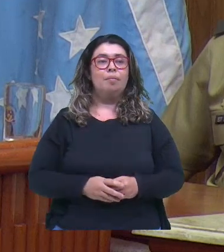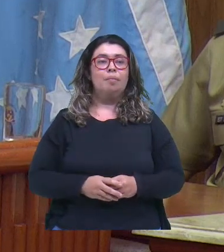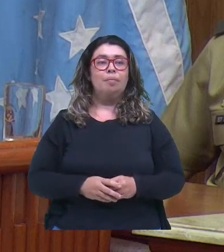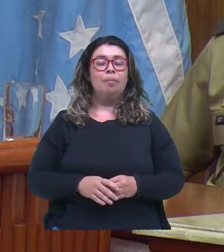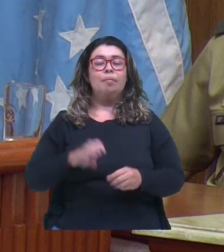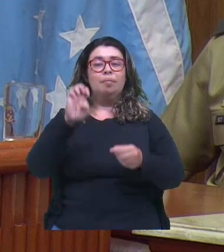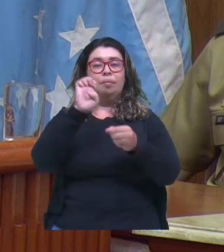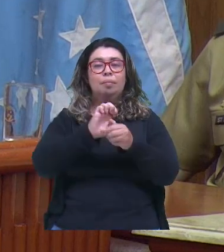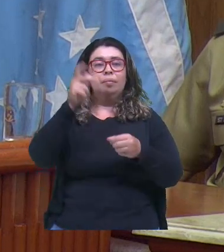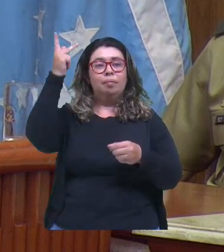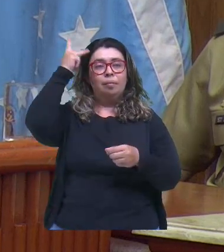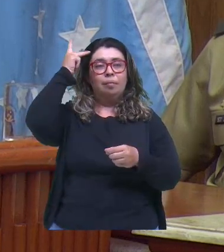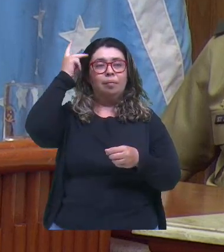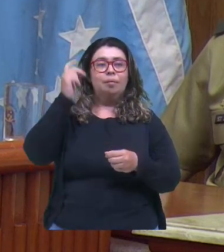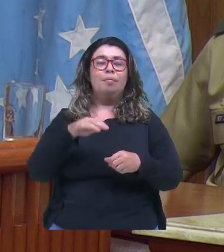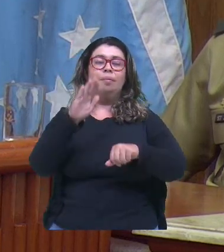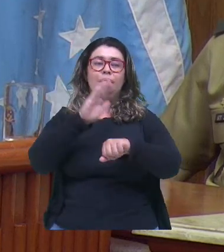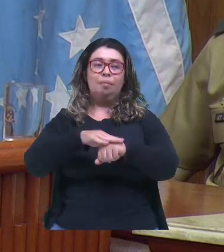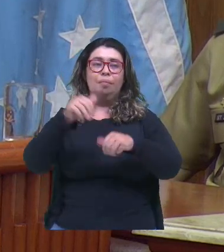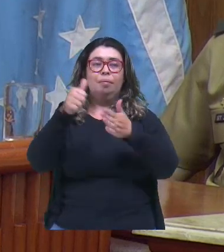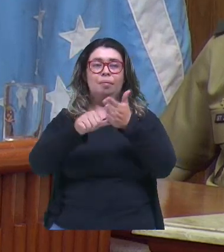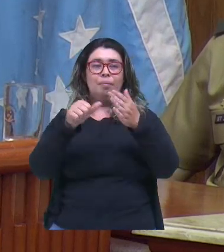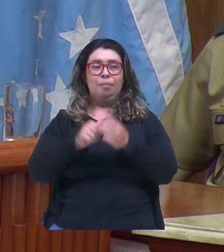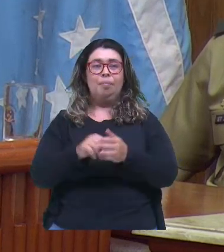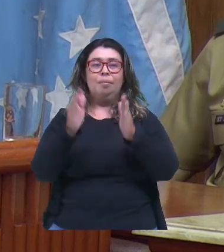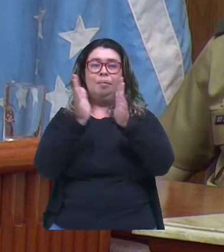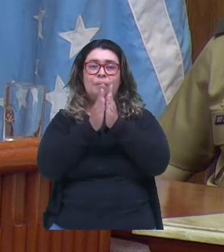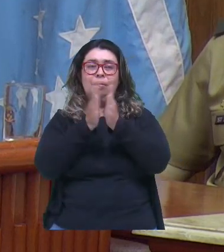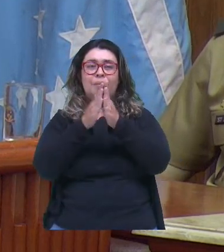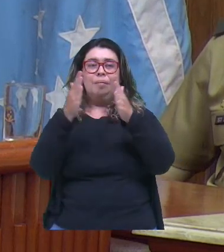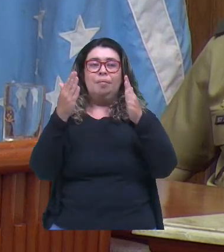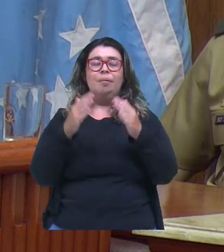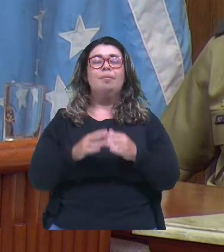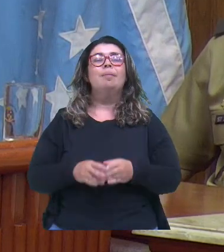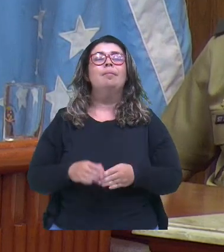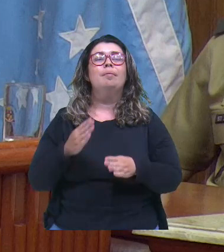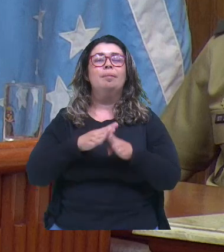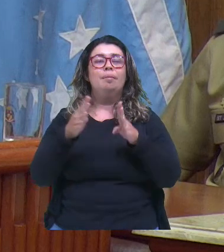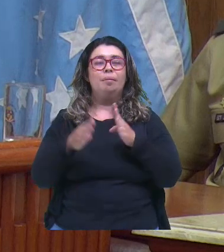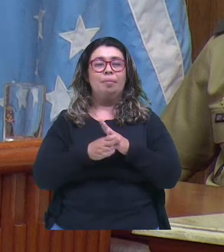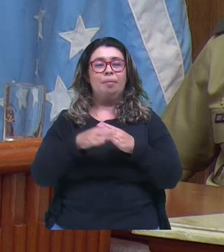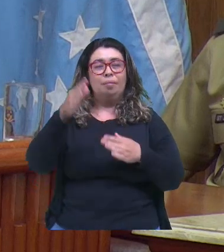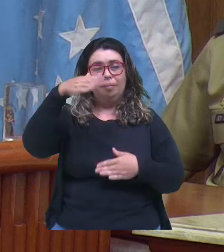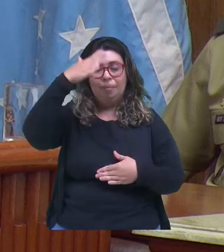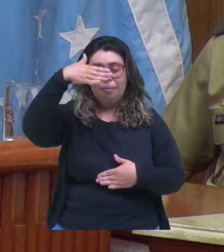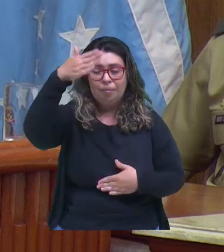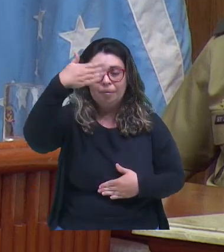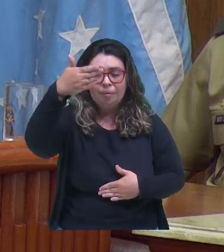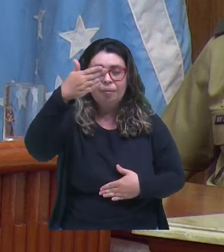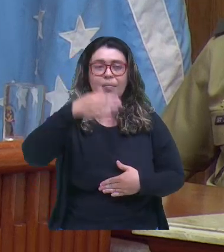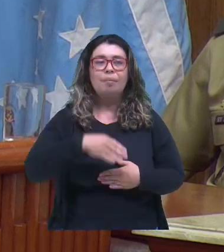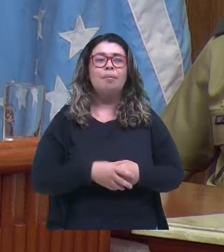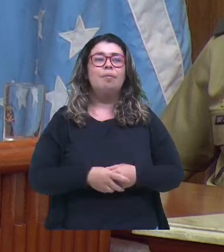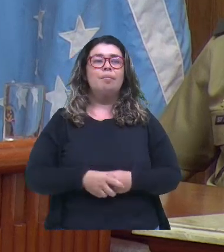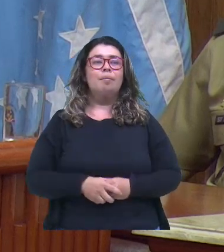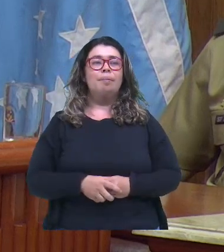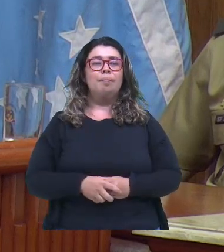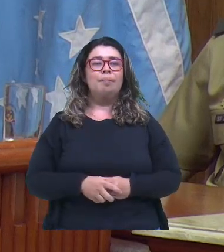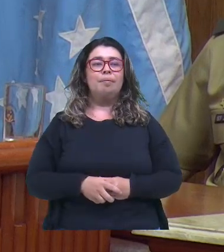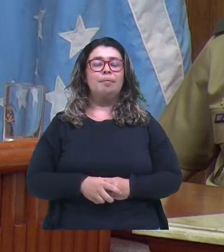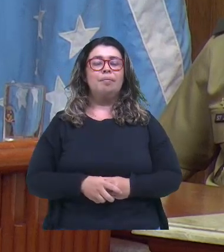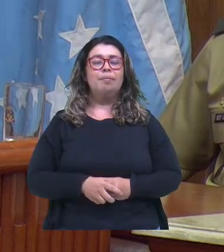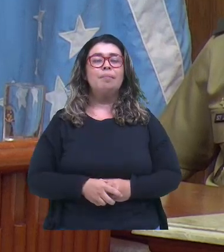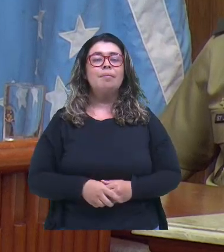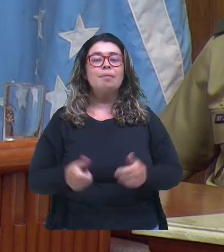Estado de São Paulo, mais uma vez, parabenizar todos os nossos homenageados, os senhores